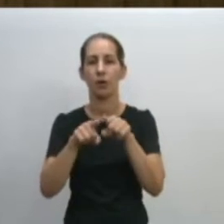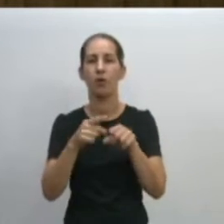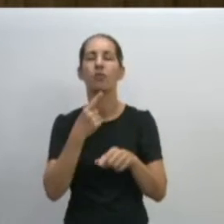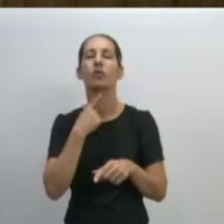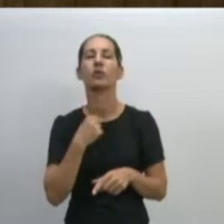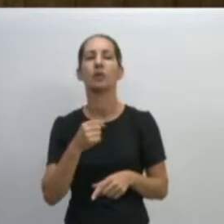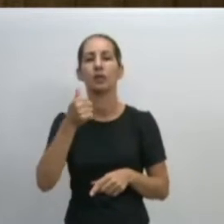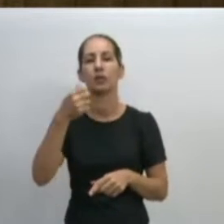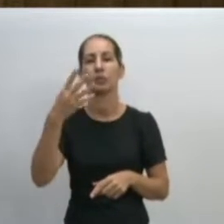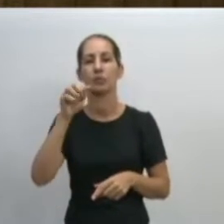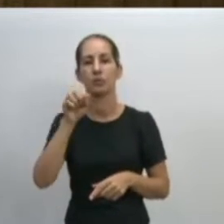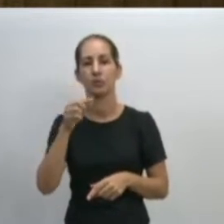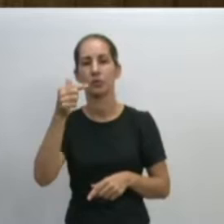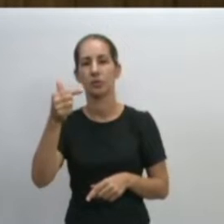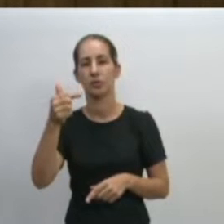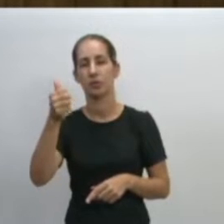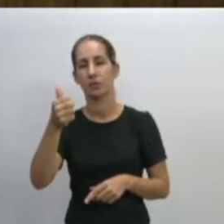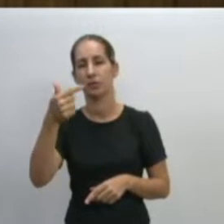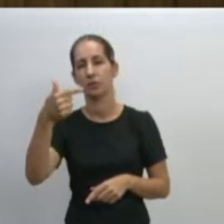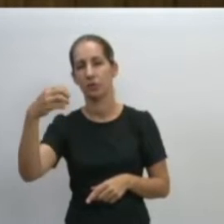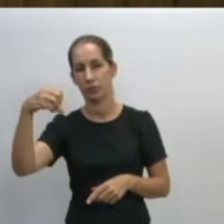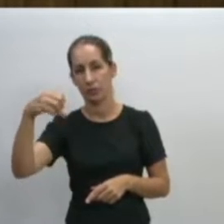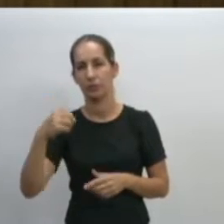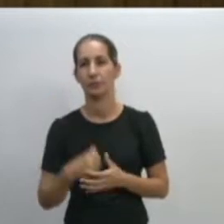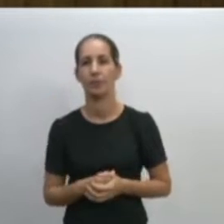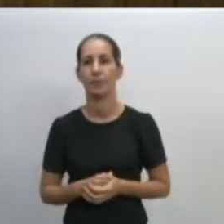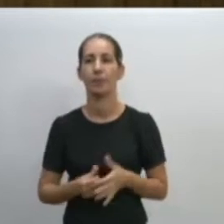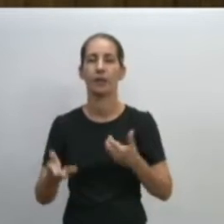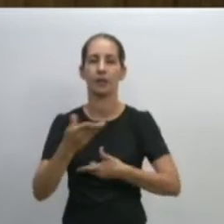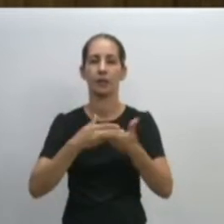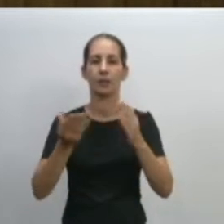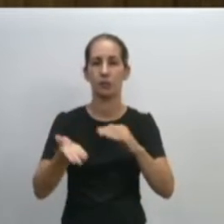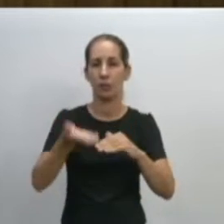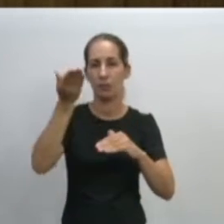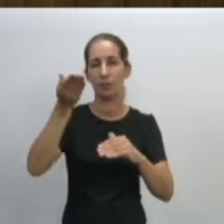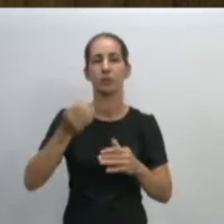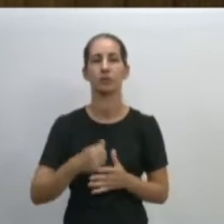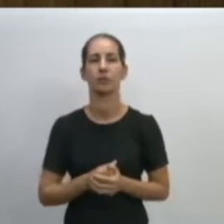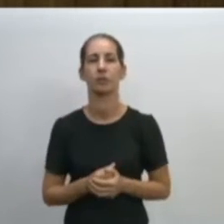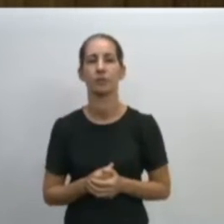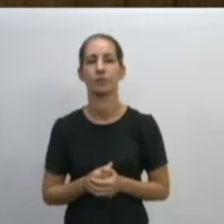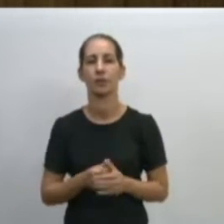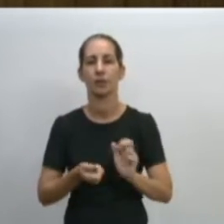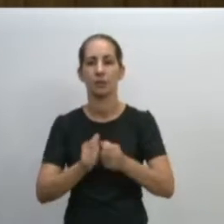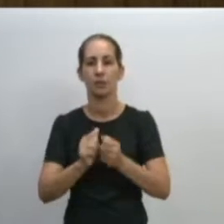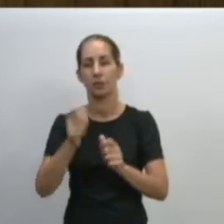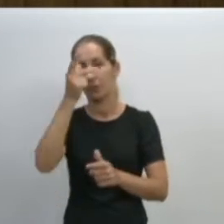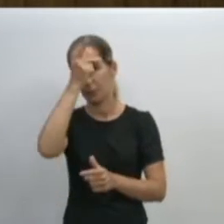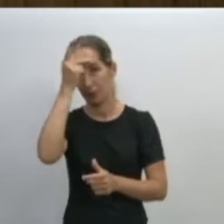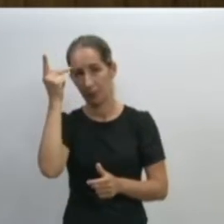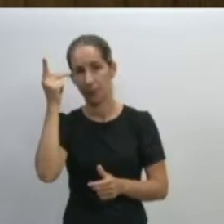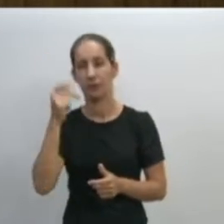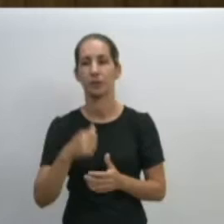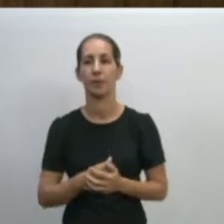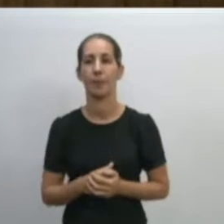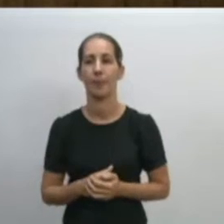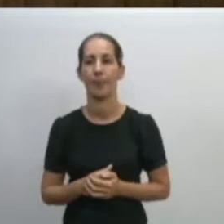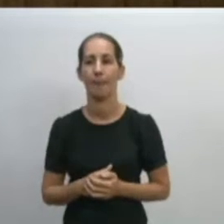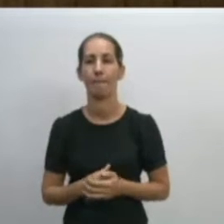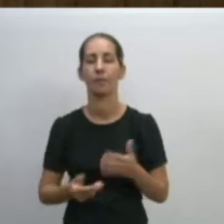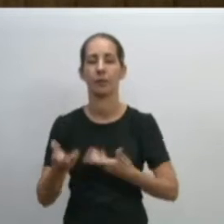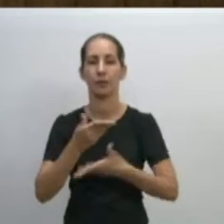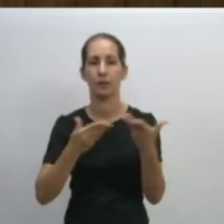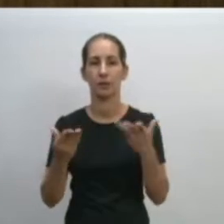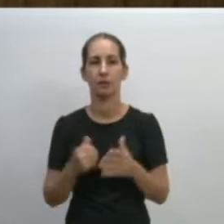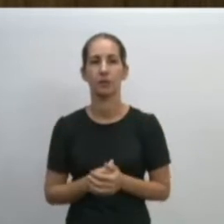Lei 14.129, que traz o aumento da eficiência na administração pública municipal através